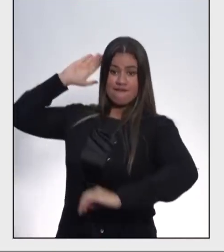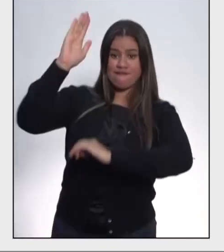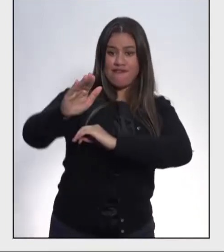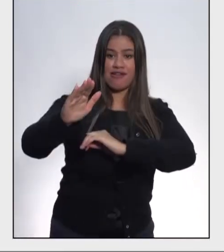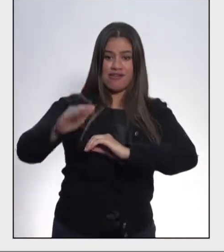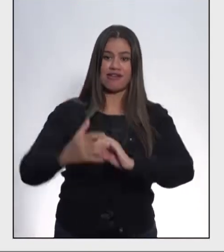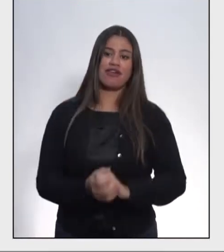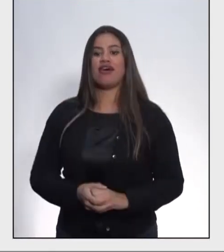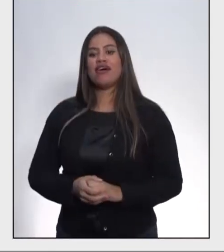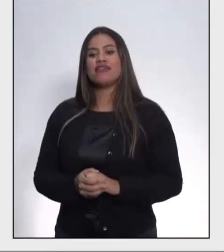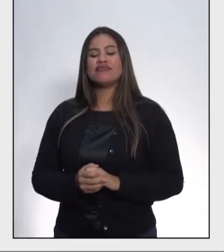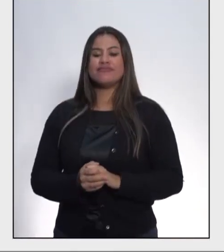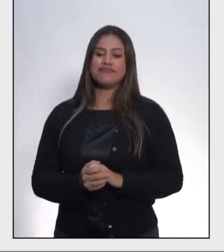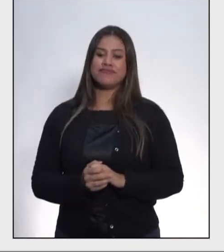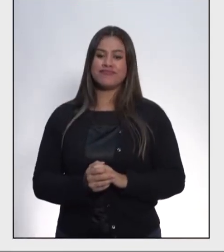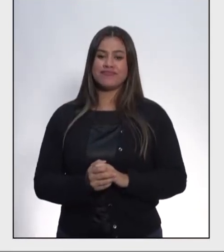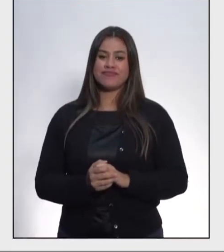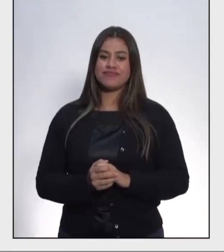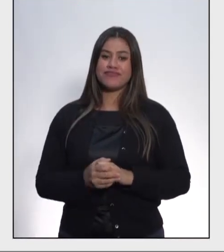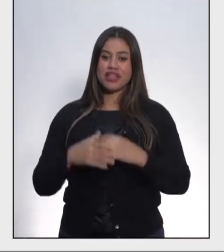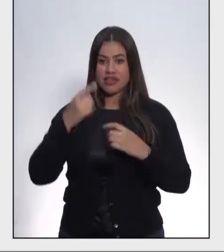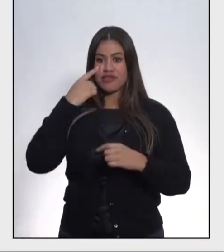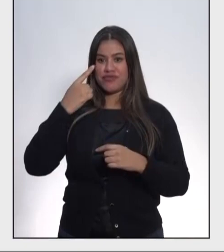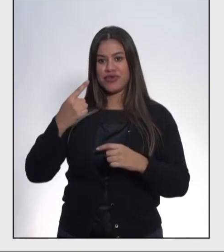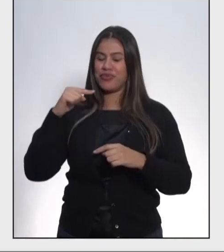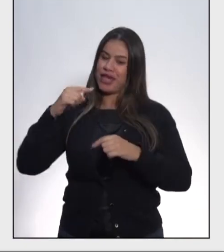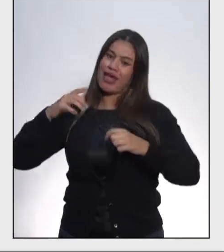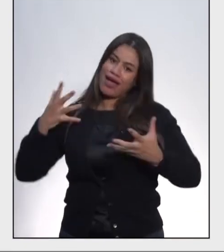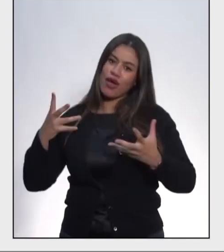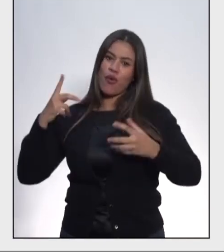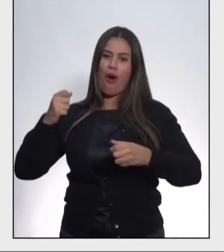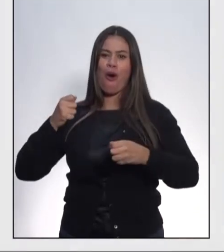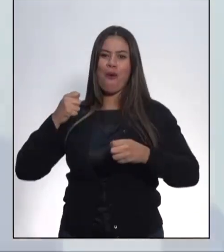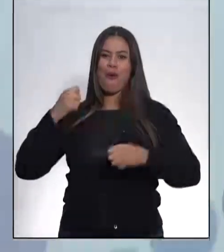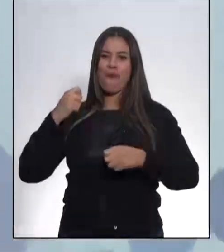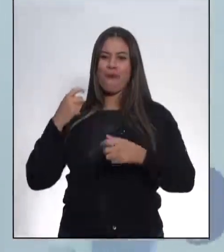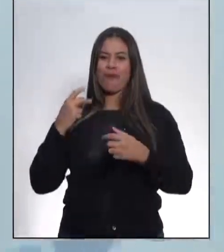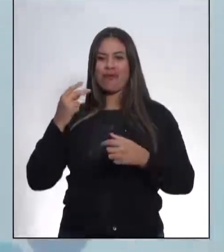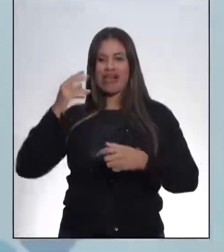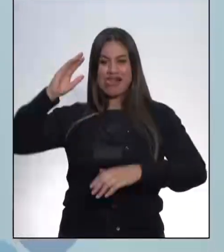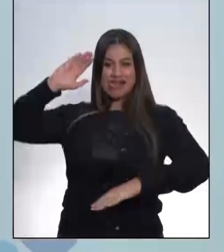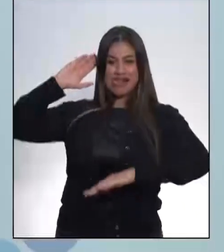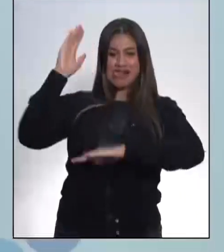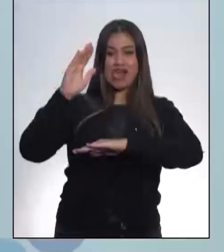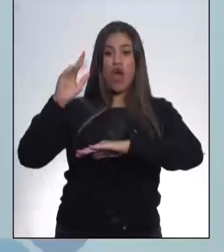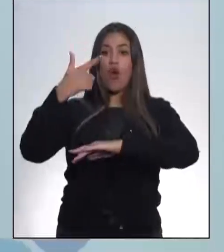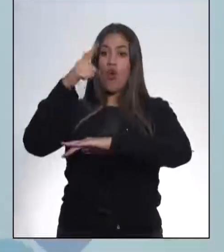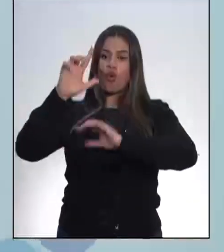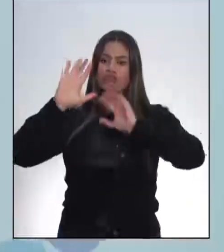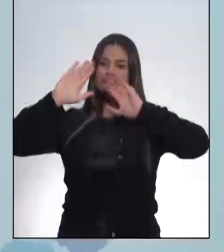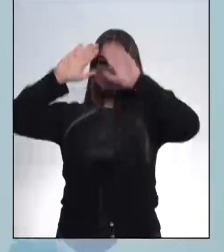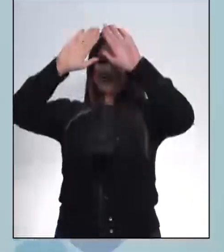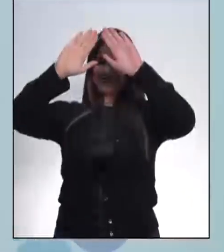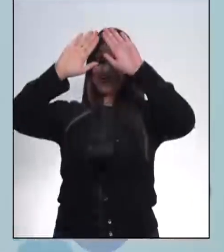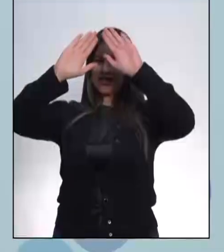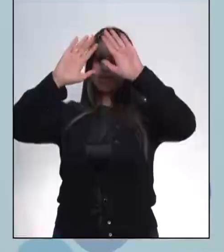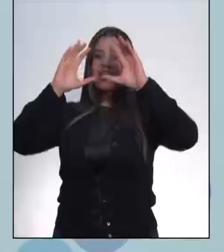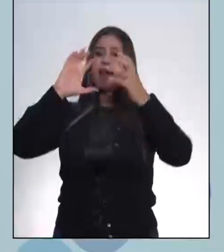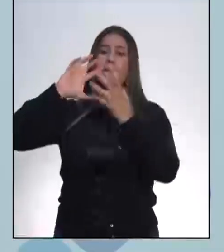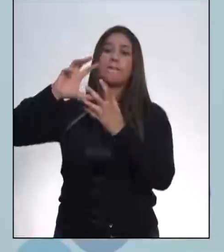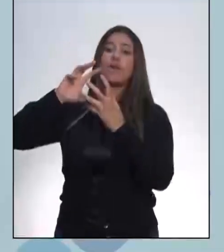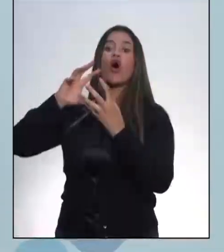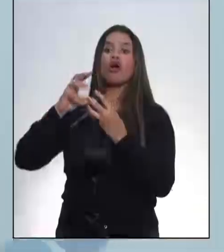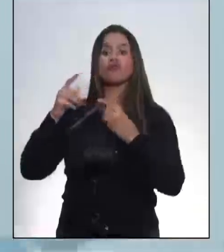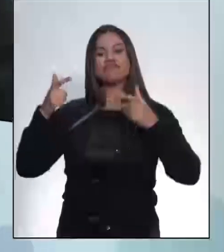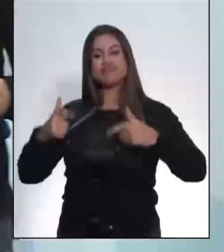de ataque. Tudo bem? Porque a cortada também é um ataque. Tá certo? Então, veja só, ele está cortando, mas o outro está bloqueando. Mas a bola está do lado de cá ainda do